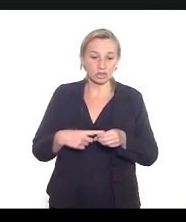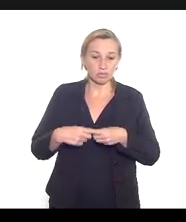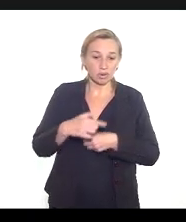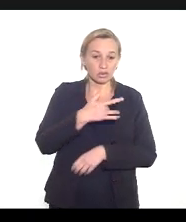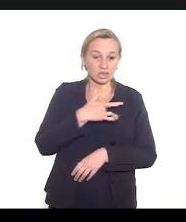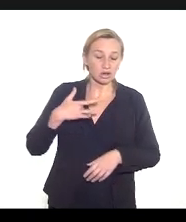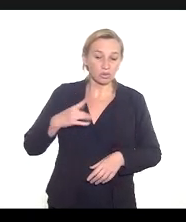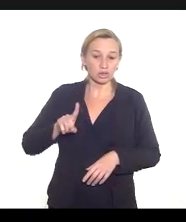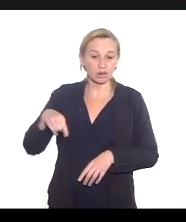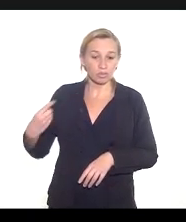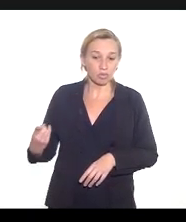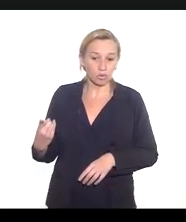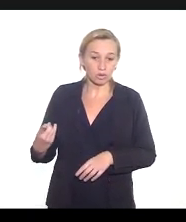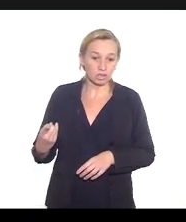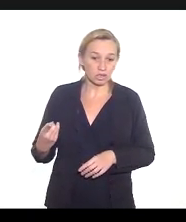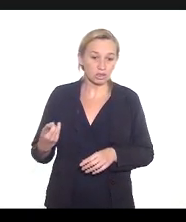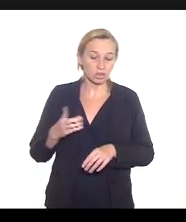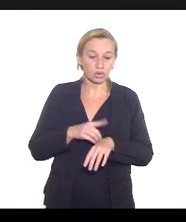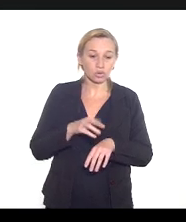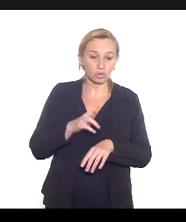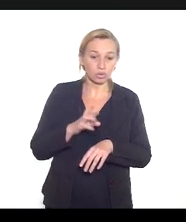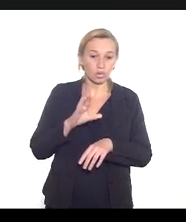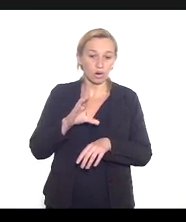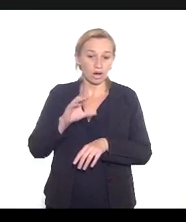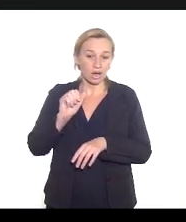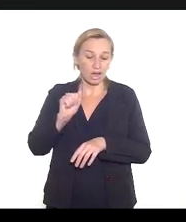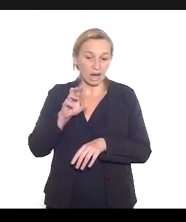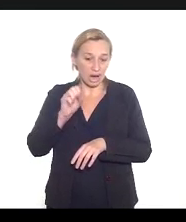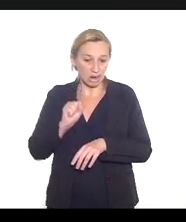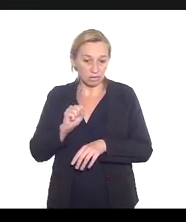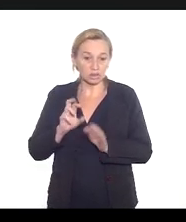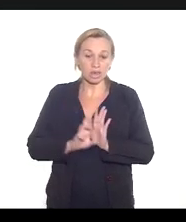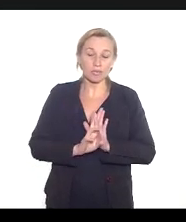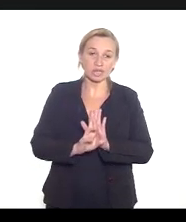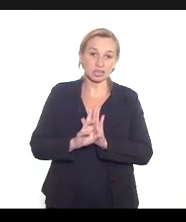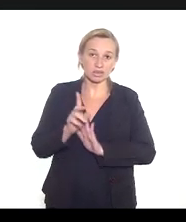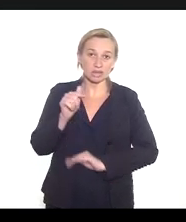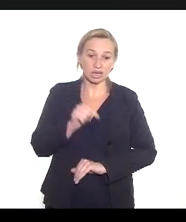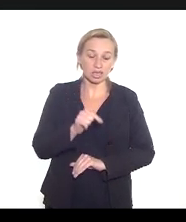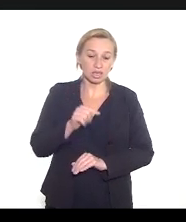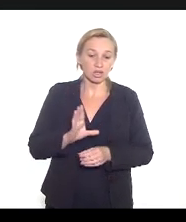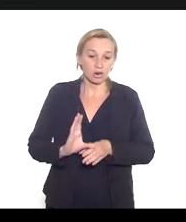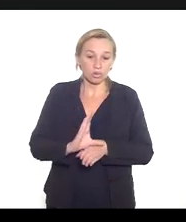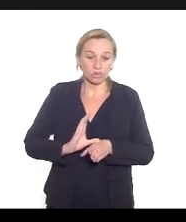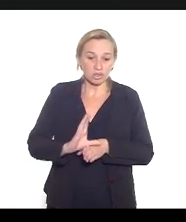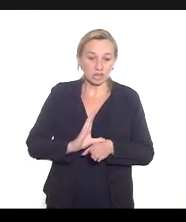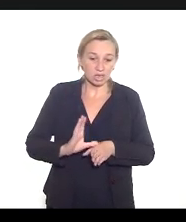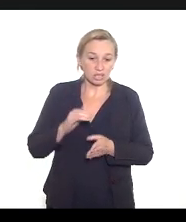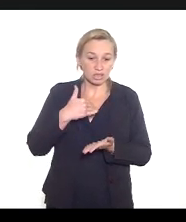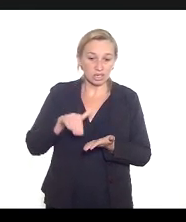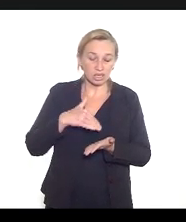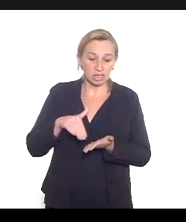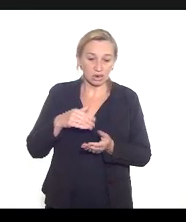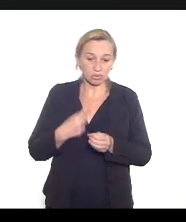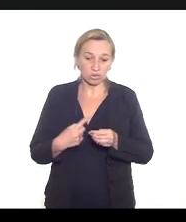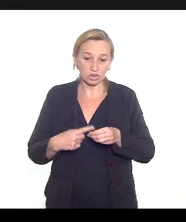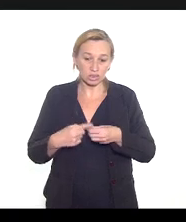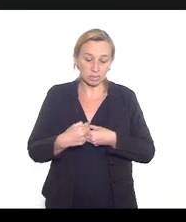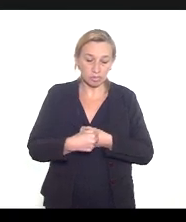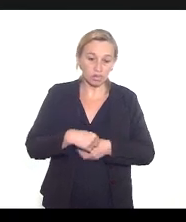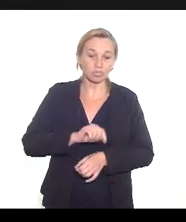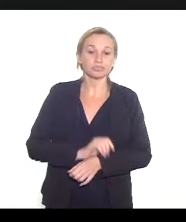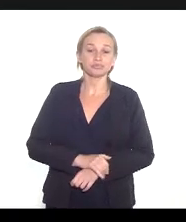em seguida para o doutor Carlos Vasconcelos que representa aqui o conselho dos secretários municipais e